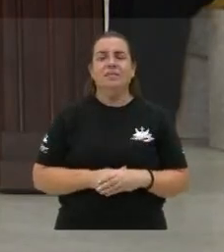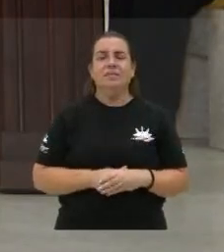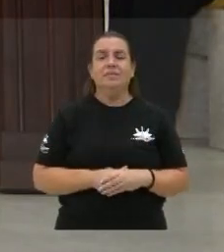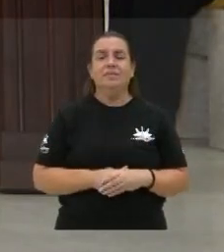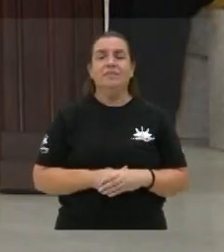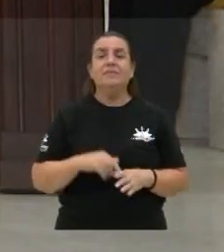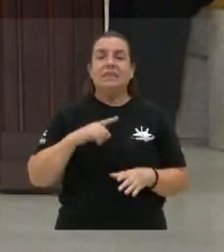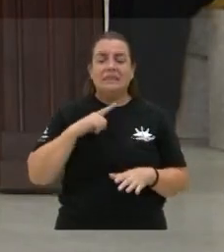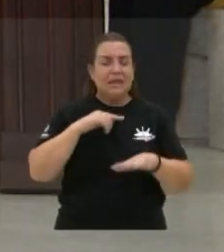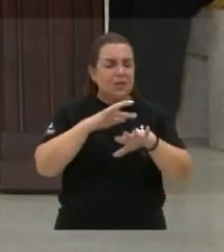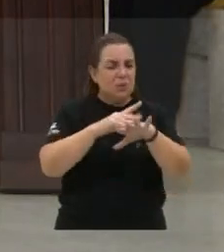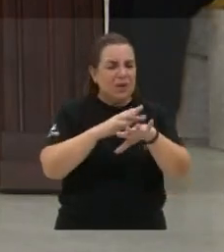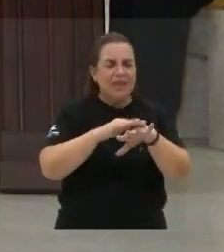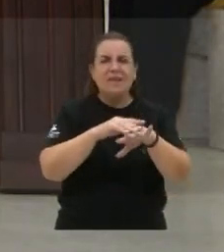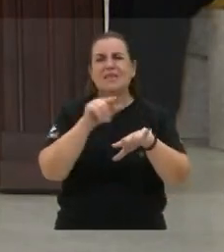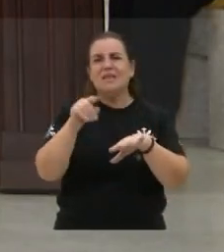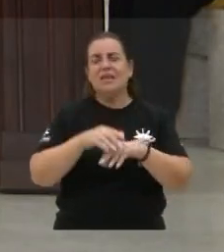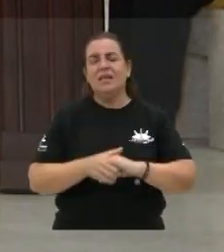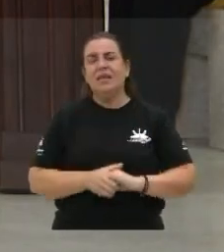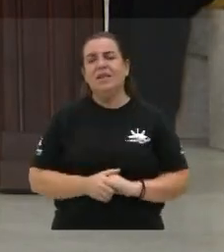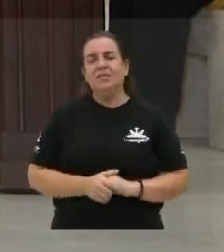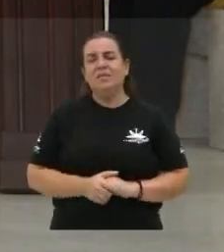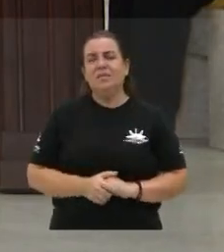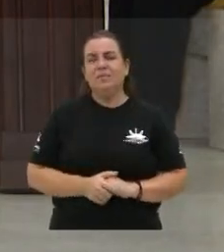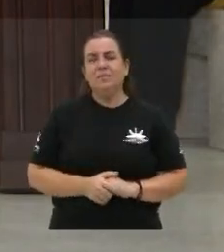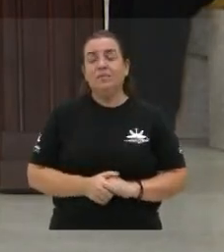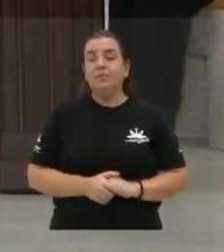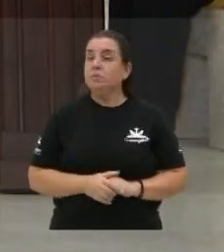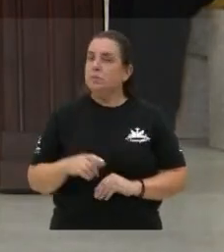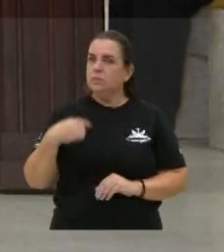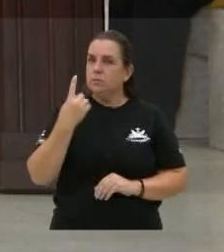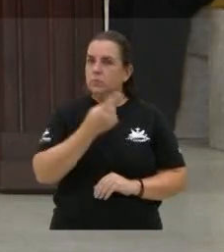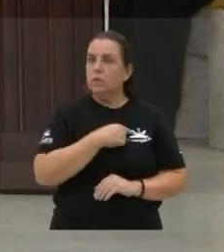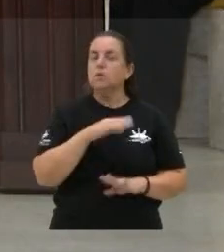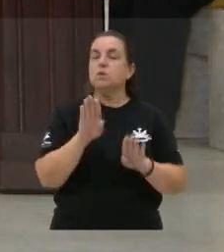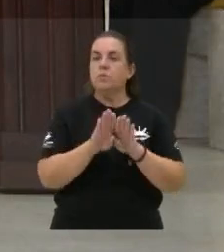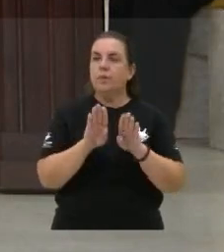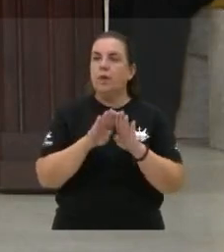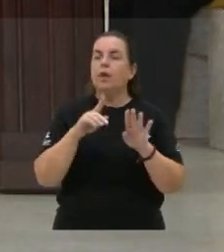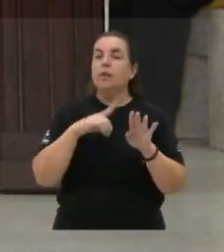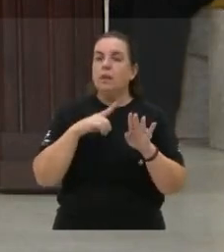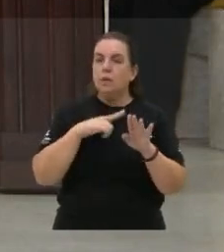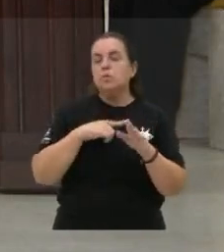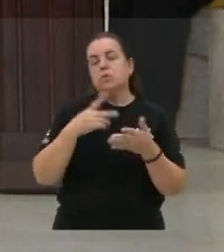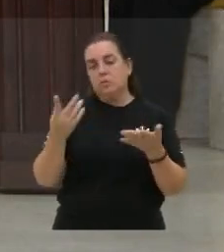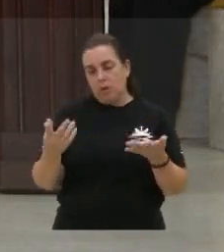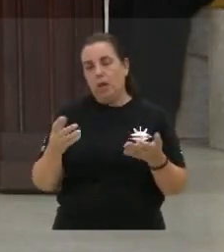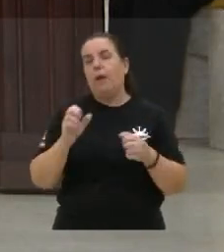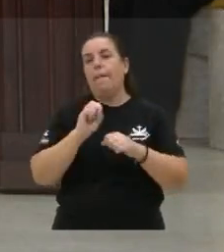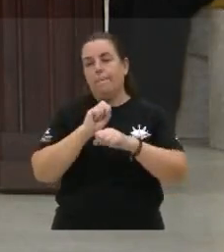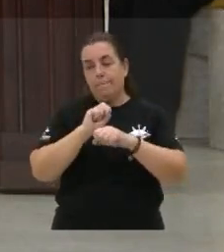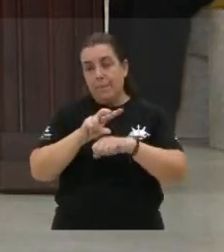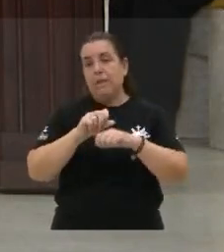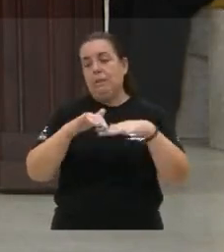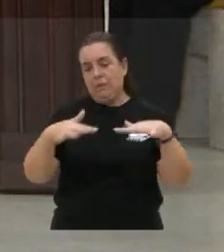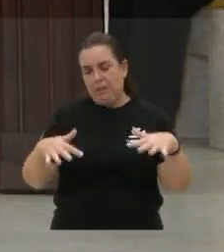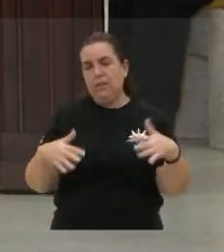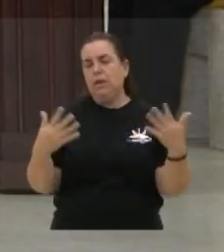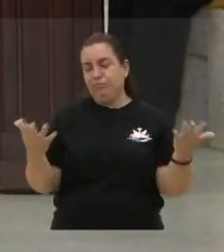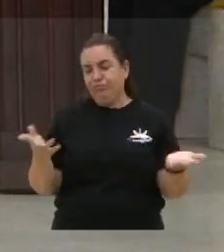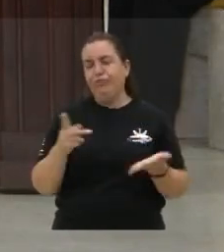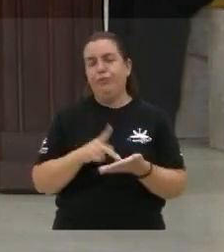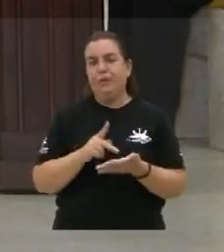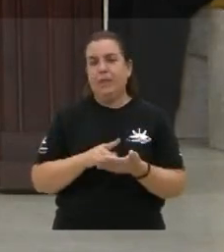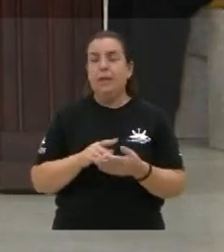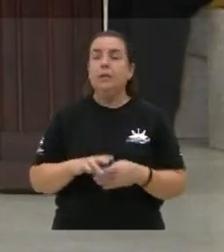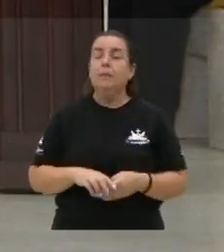Tem muita doença. É claro que nós trazemos a realidade da pandemia. Claro que nós